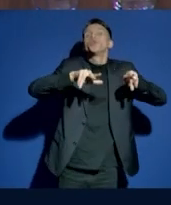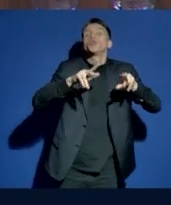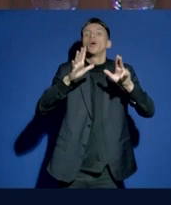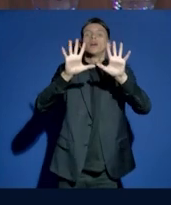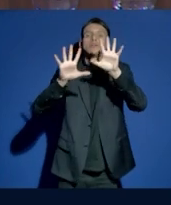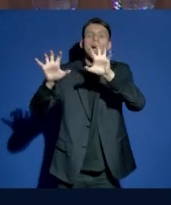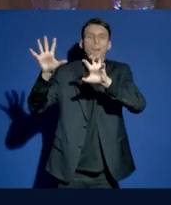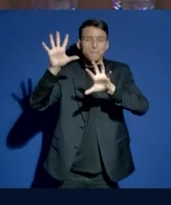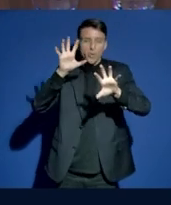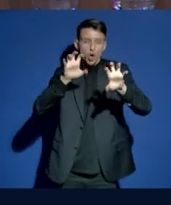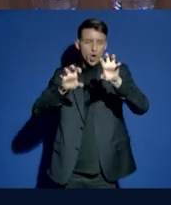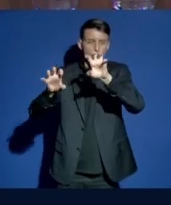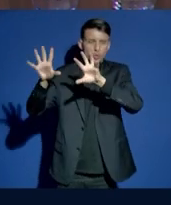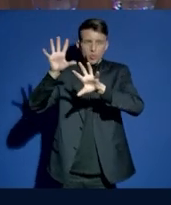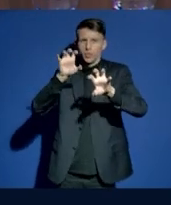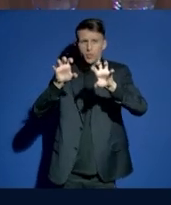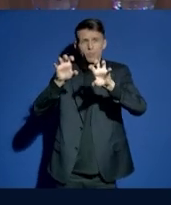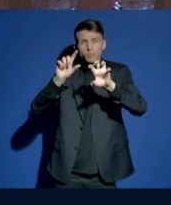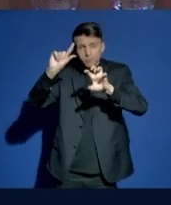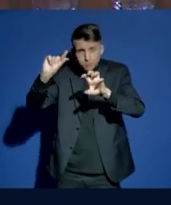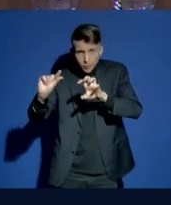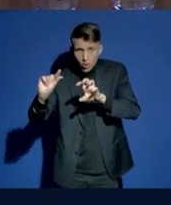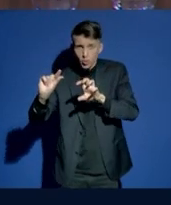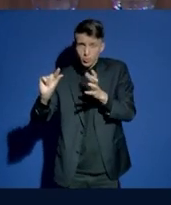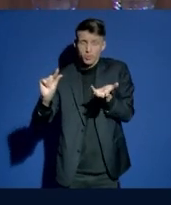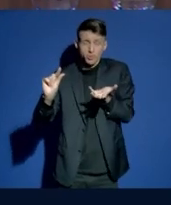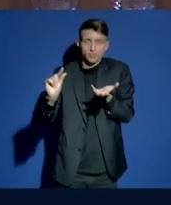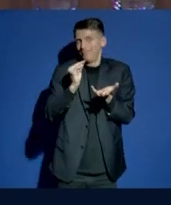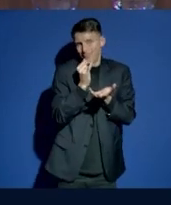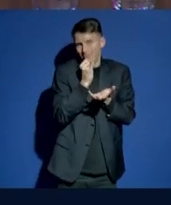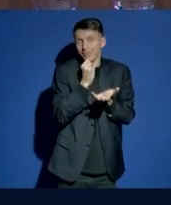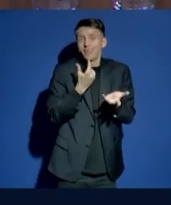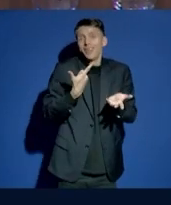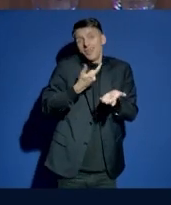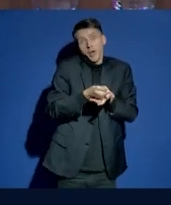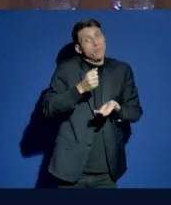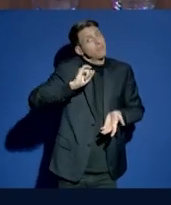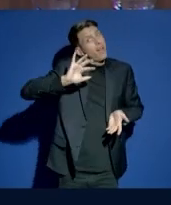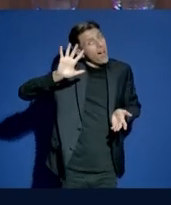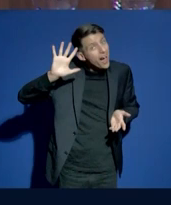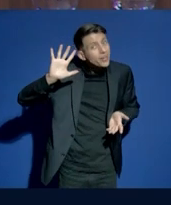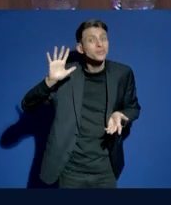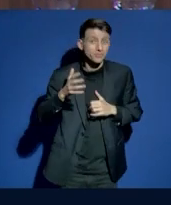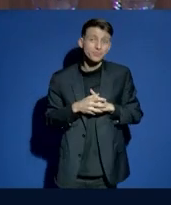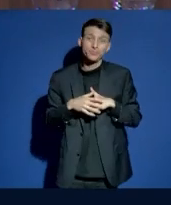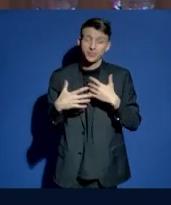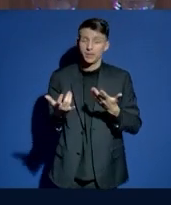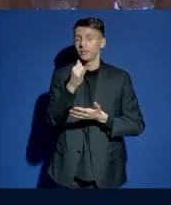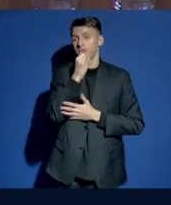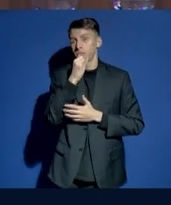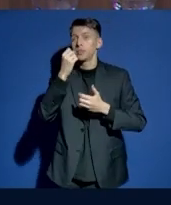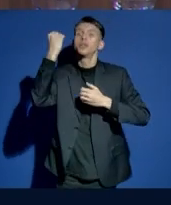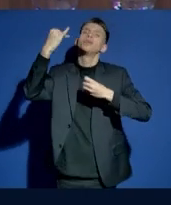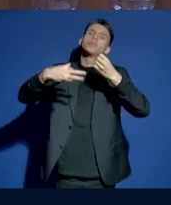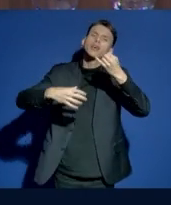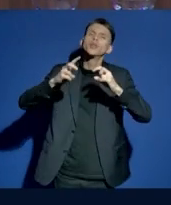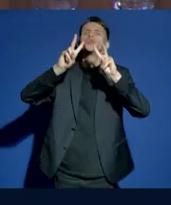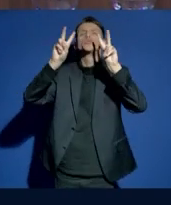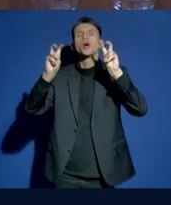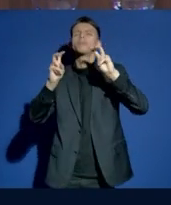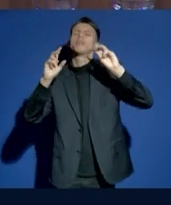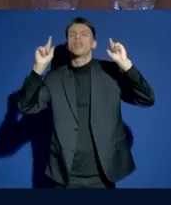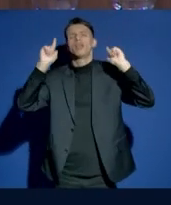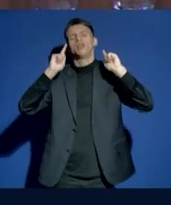vai vender mais caro. Não é ser ótimo se tiver o mesmo preço. Então, a gente que está falando tanto de